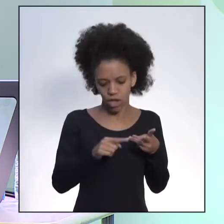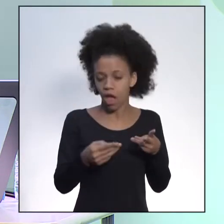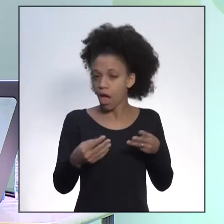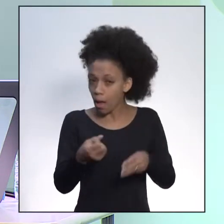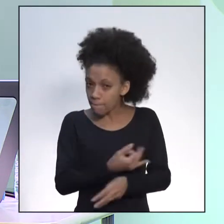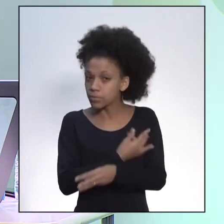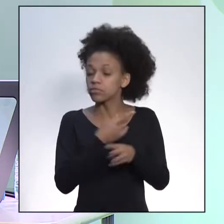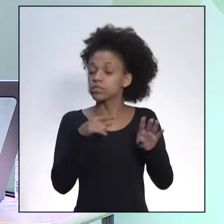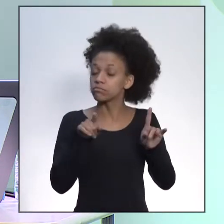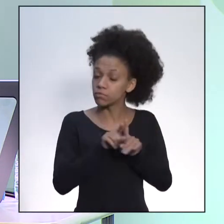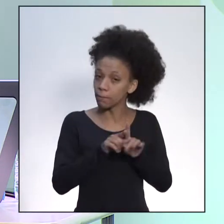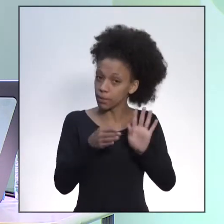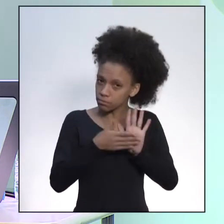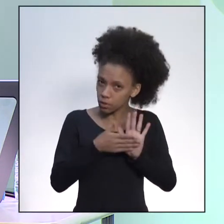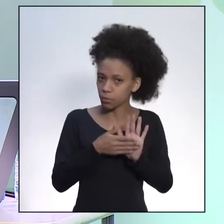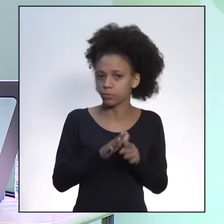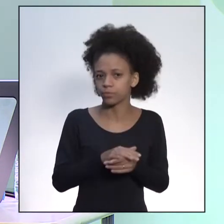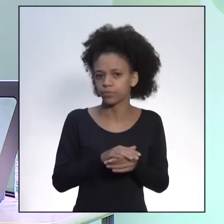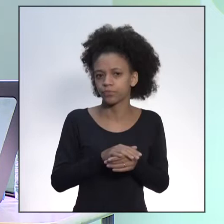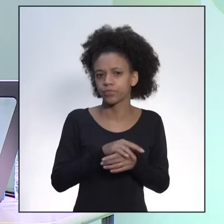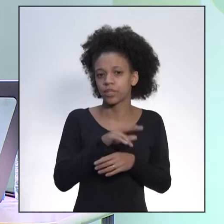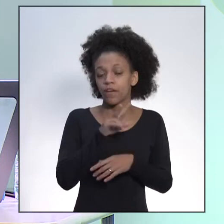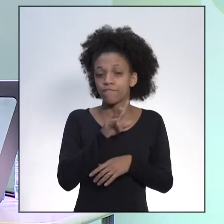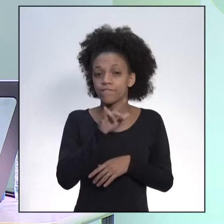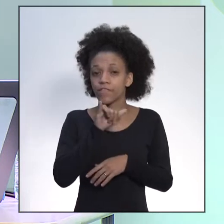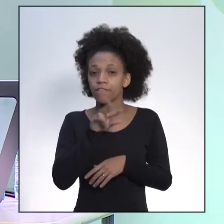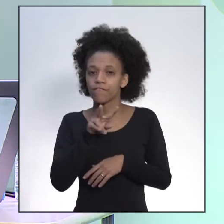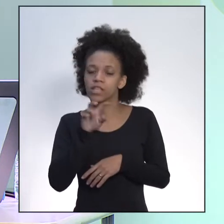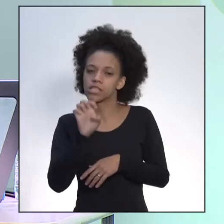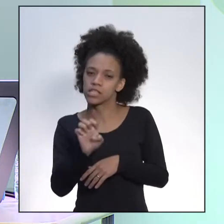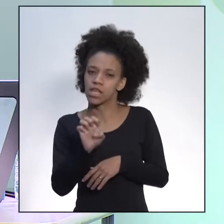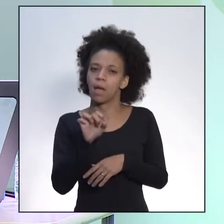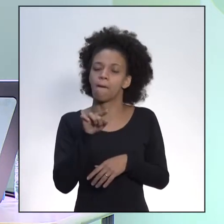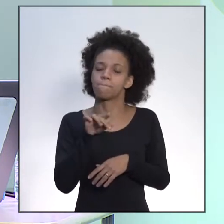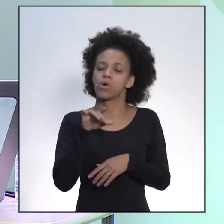de propósito. O endereço é